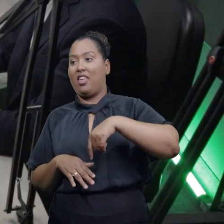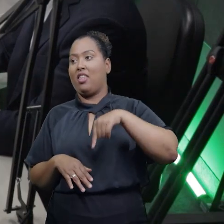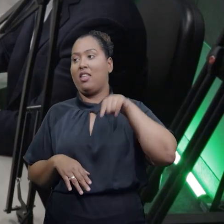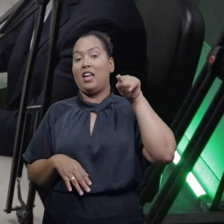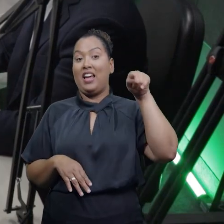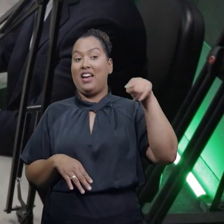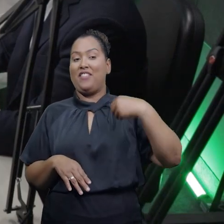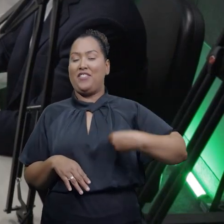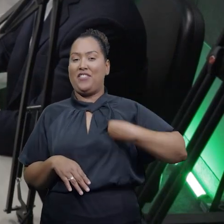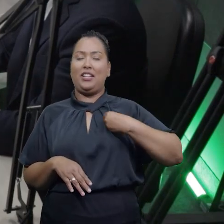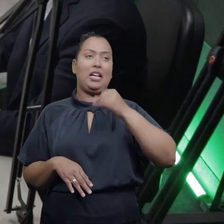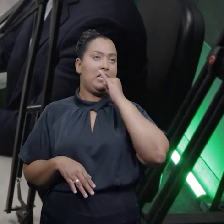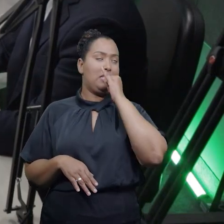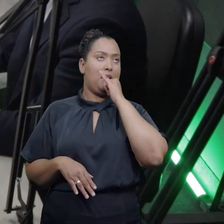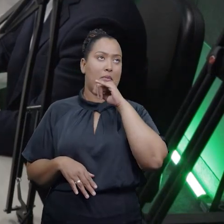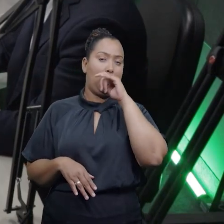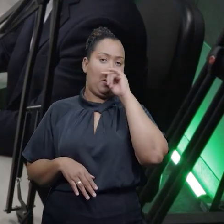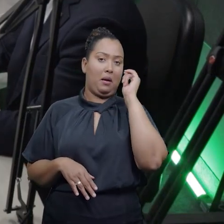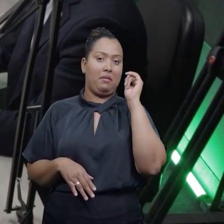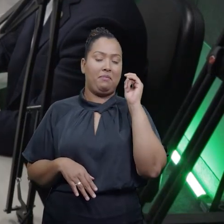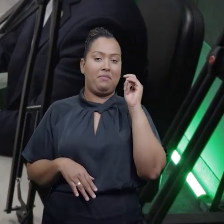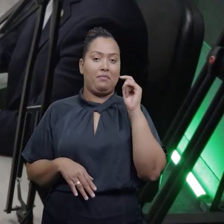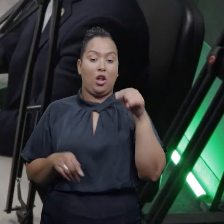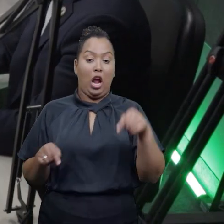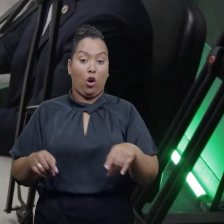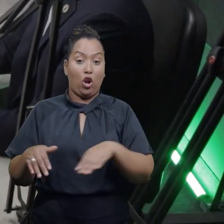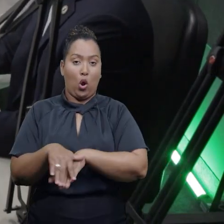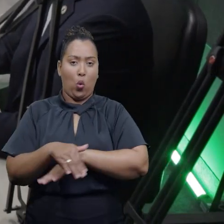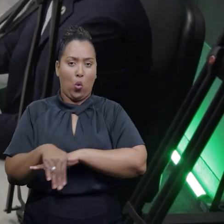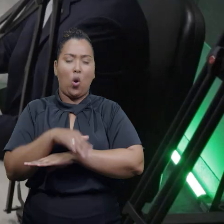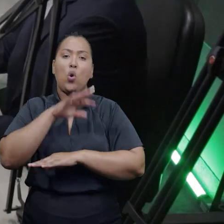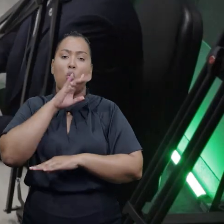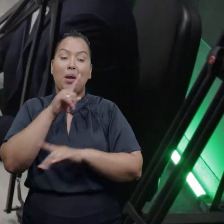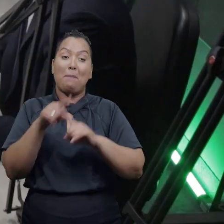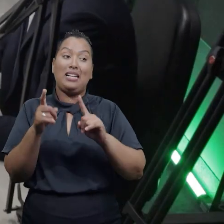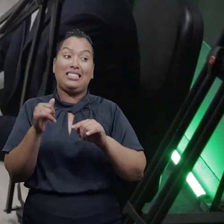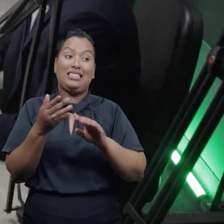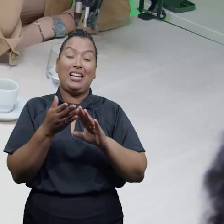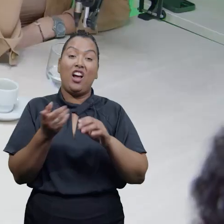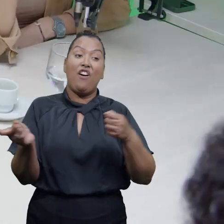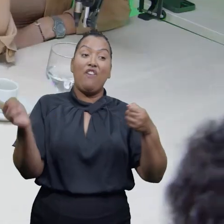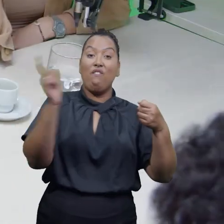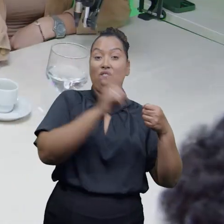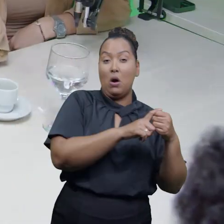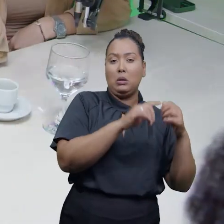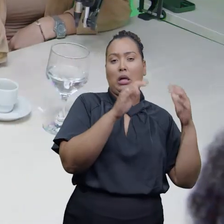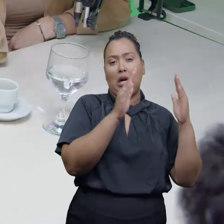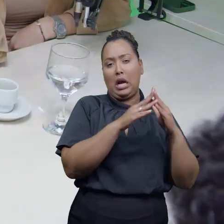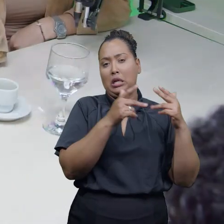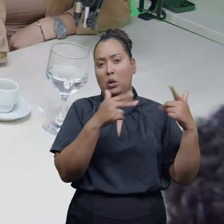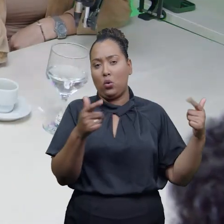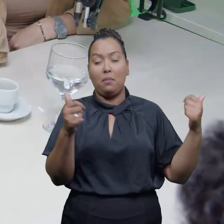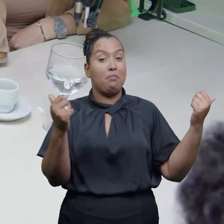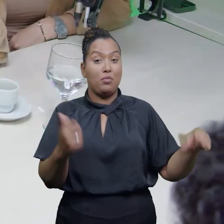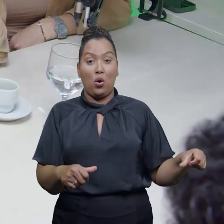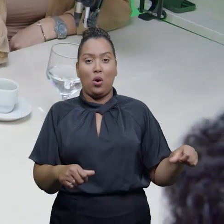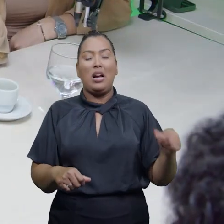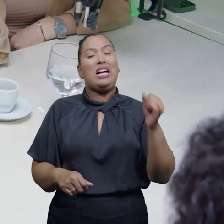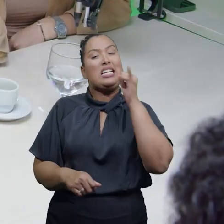a referência daquela pessoa, por exemplo, é muito pior do que a situação de rua. Então, quando você pergunta se ela